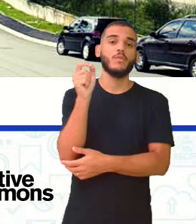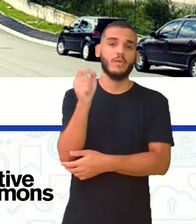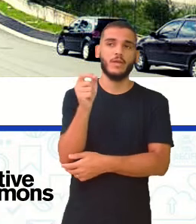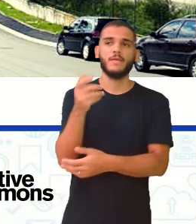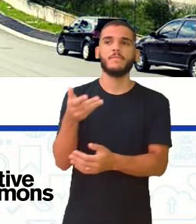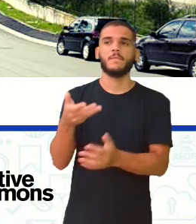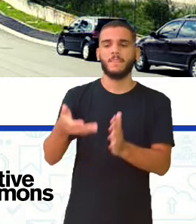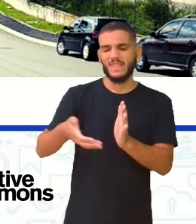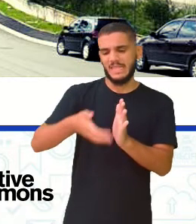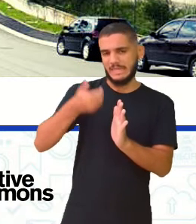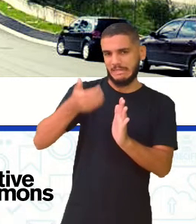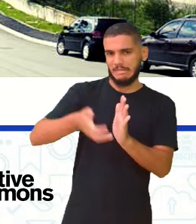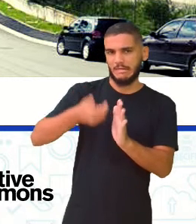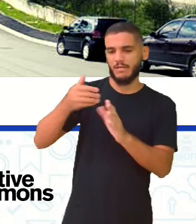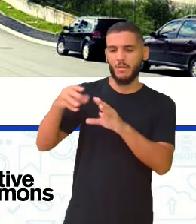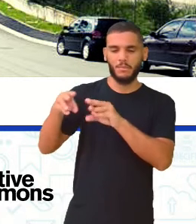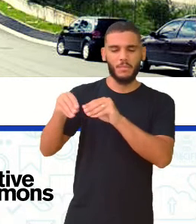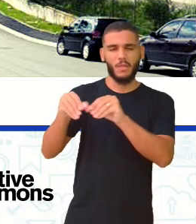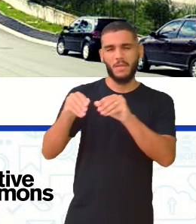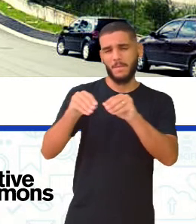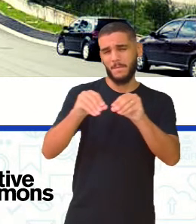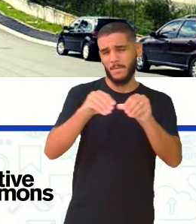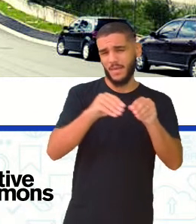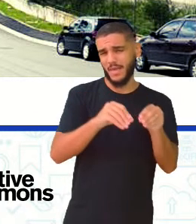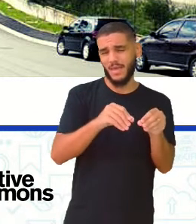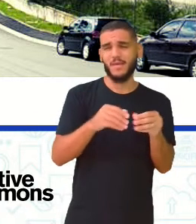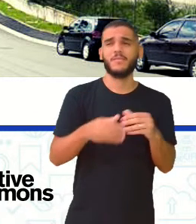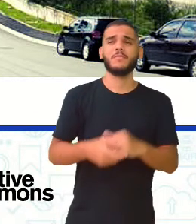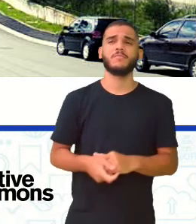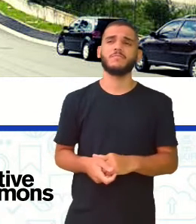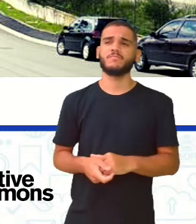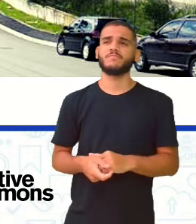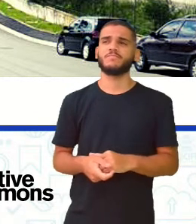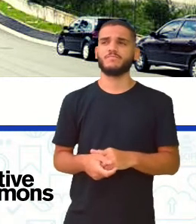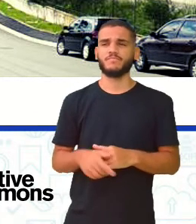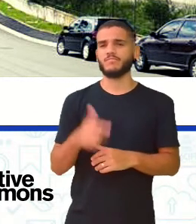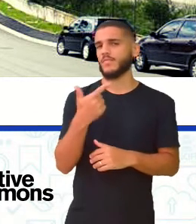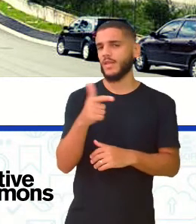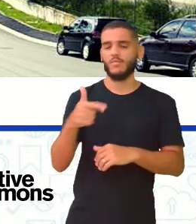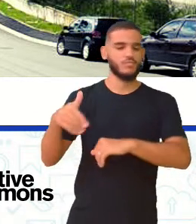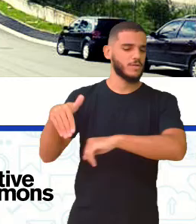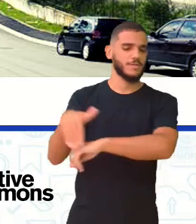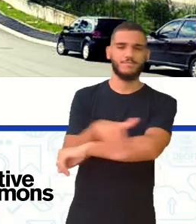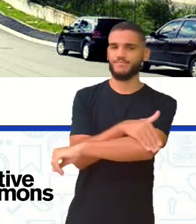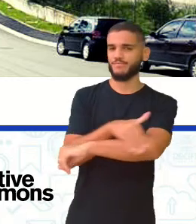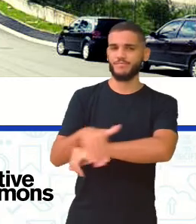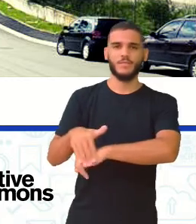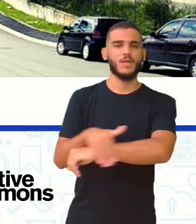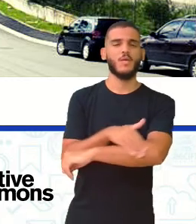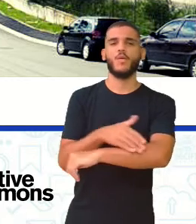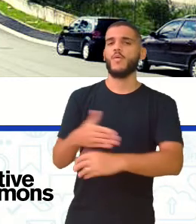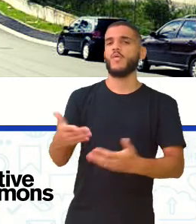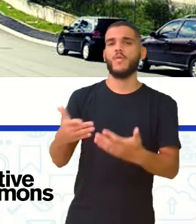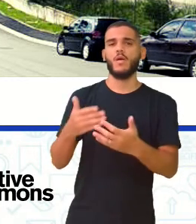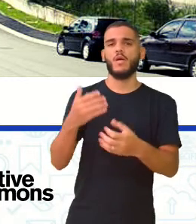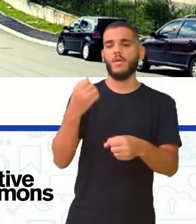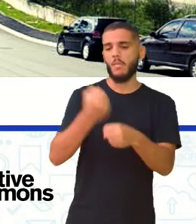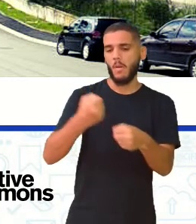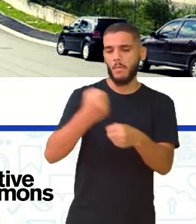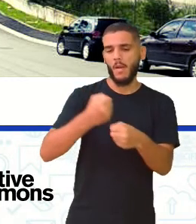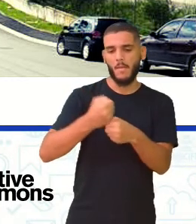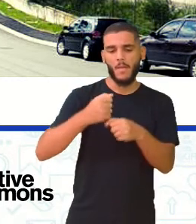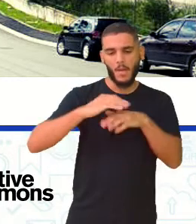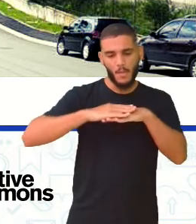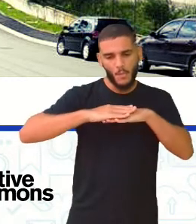daquela camada permeável que não tinha ali, né? A questão do asfalto, você vê que era uma rua ali desprovida